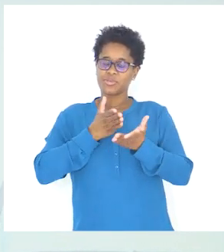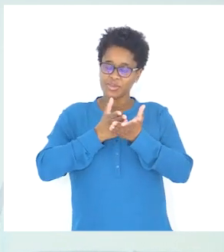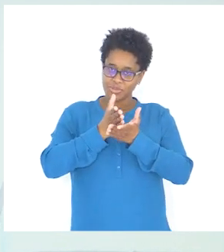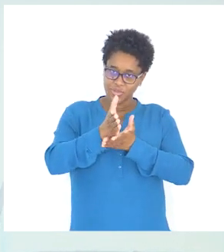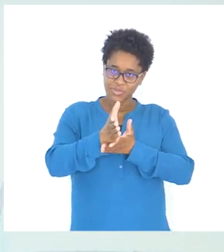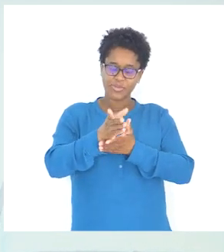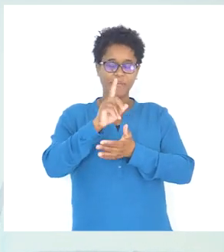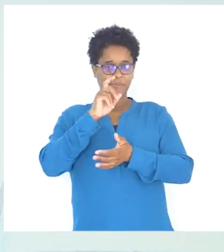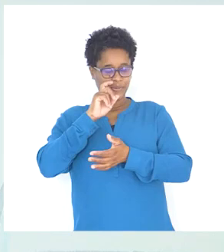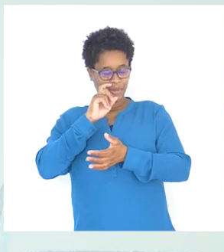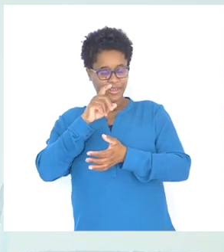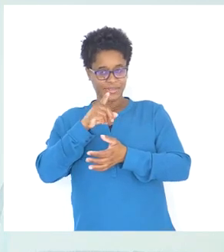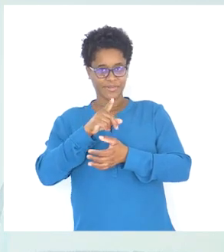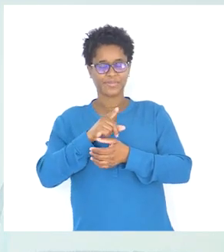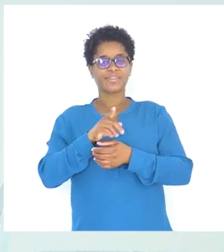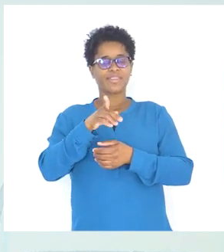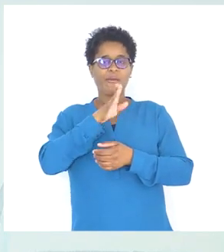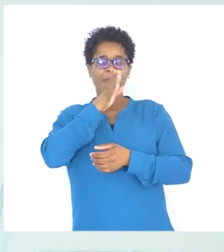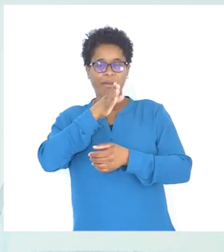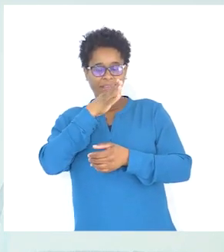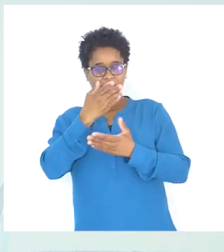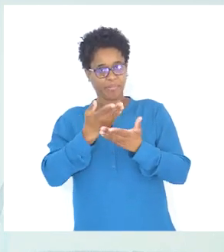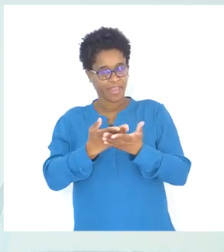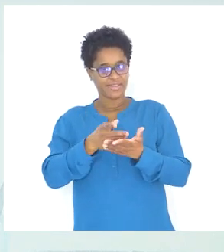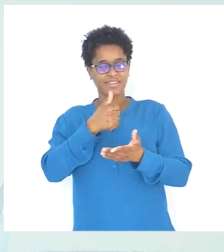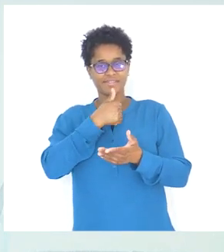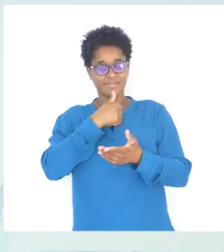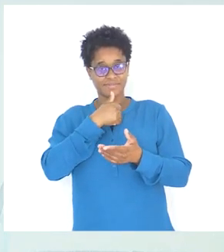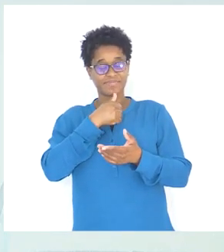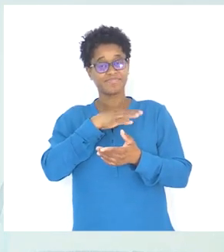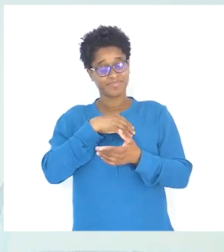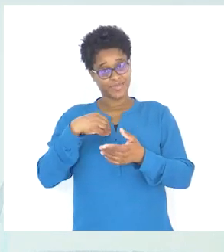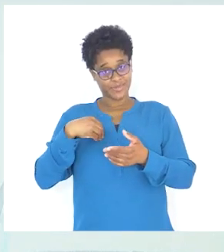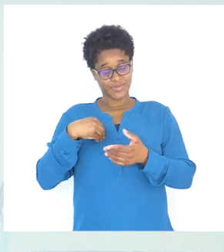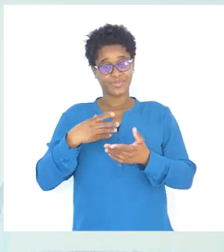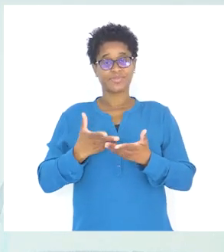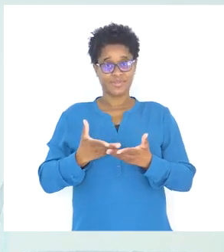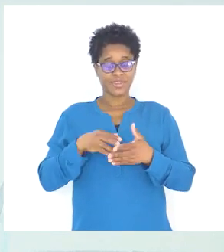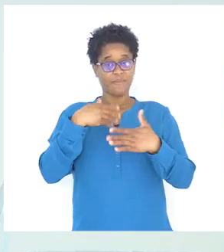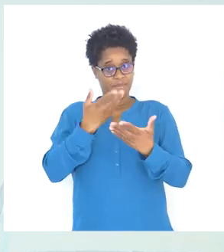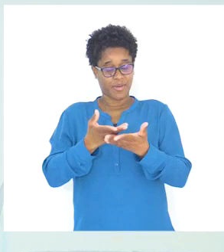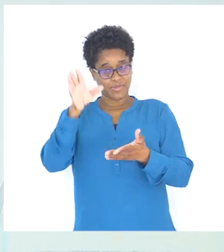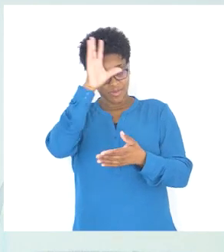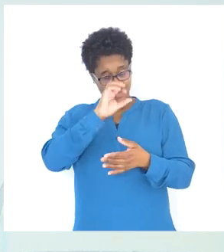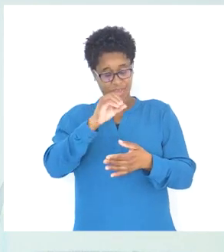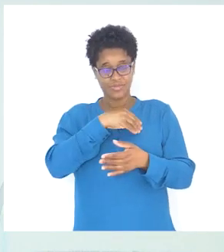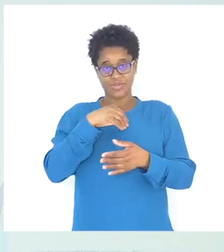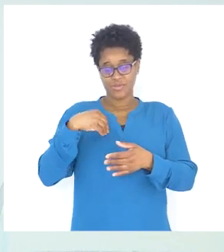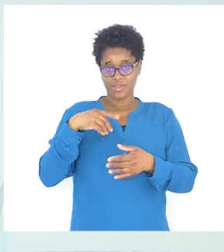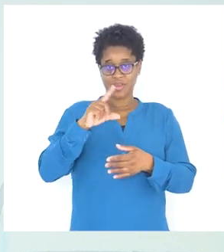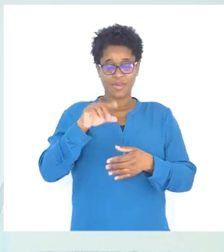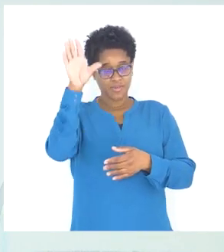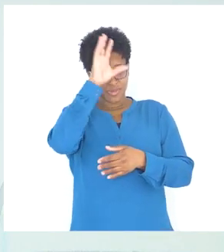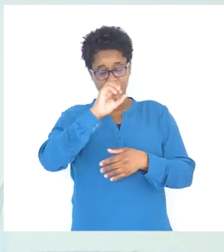Prevenir e a pôr em prática as medidas sanitárias e impostas pelo Ministério da Saúde